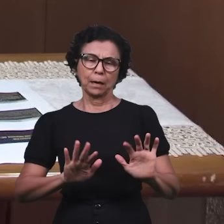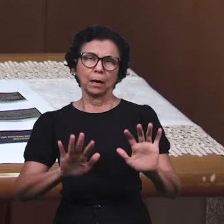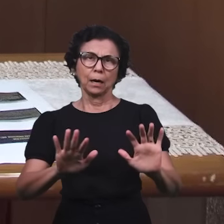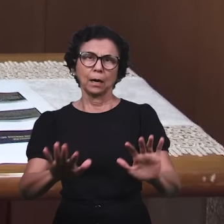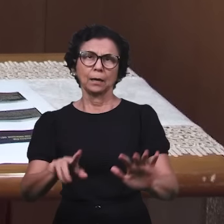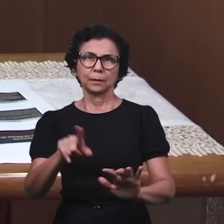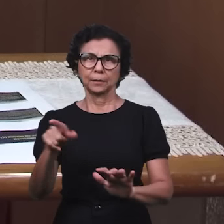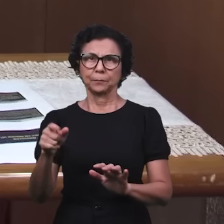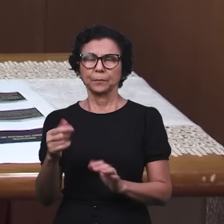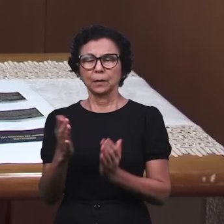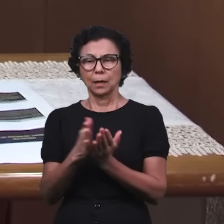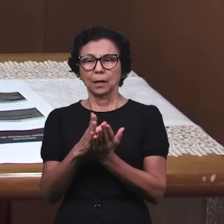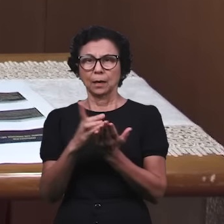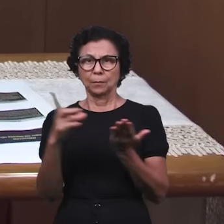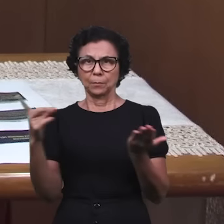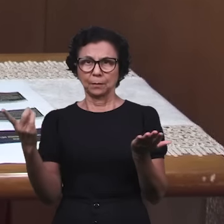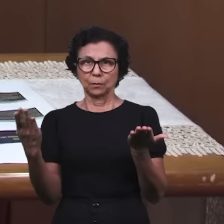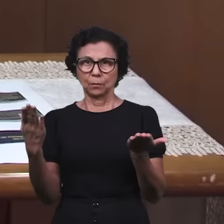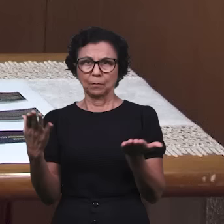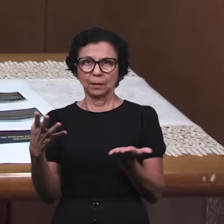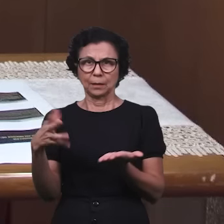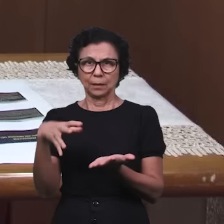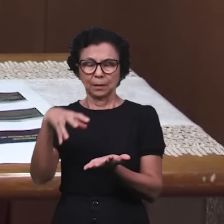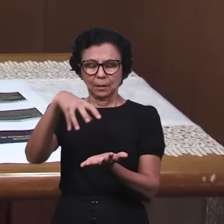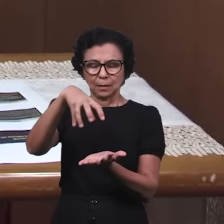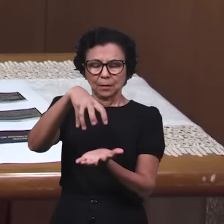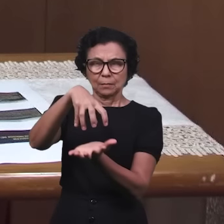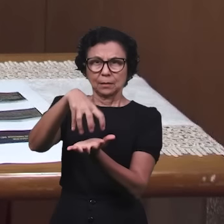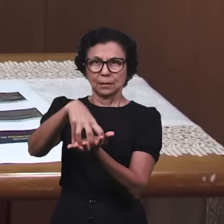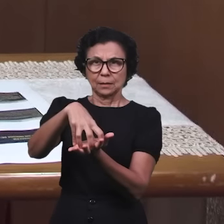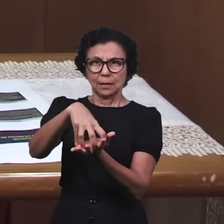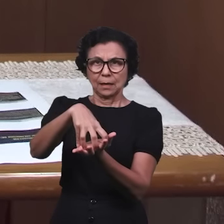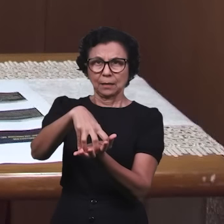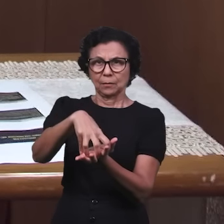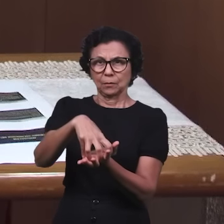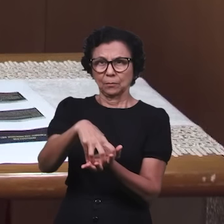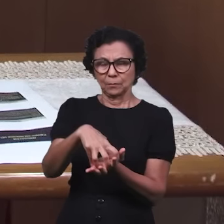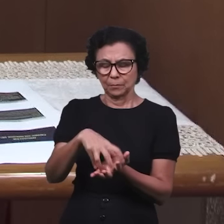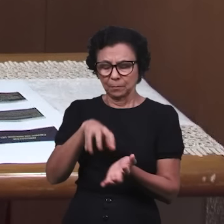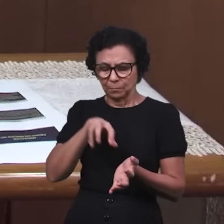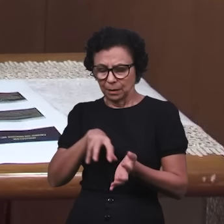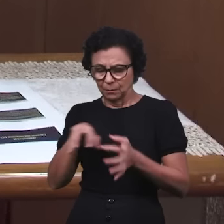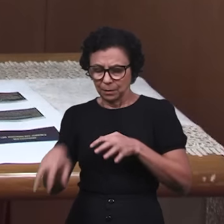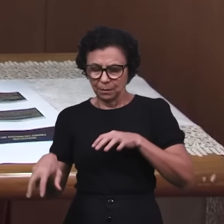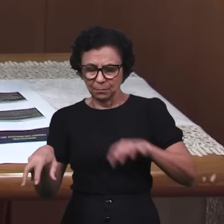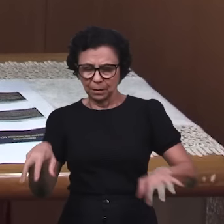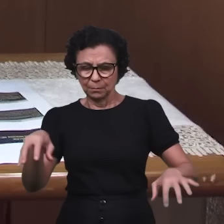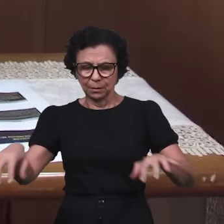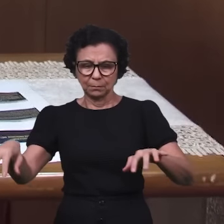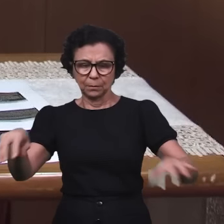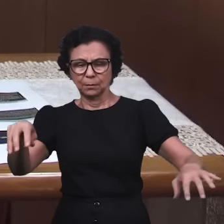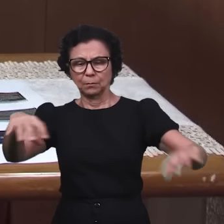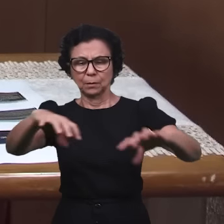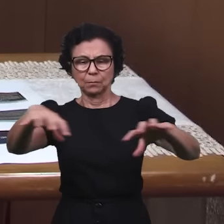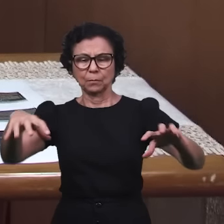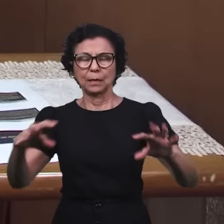o templo, caminhava a parte da frente, caminhava a parte do lado, caminhava a parte do fundo, caminhava a outra parte do